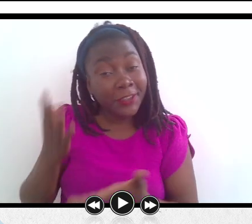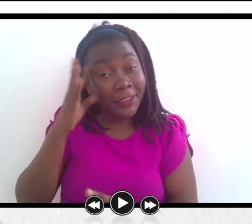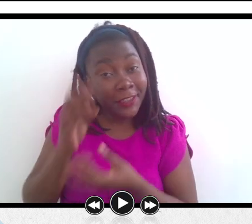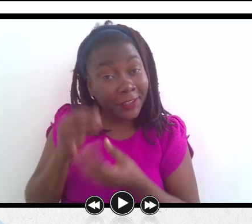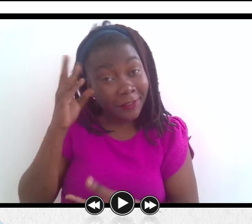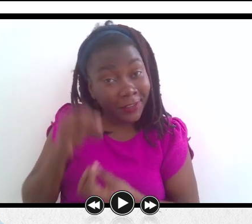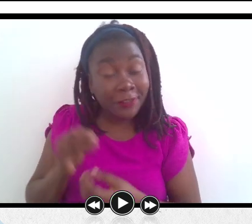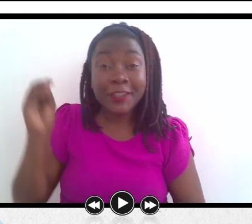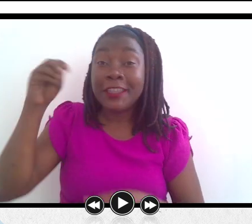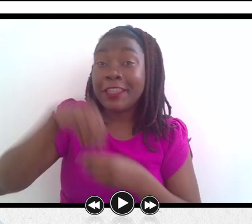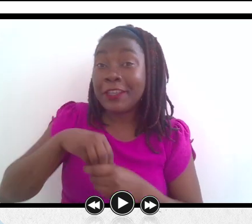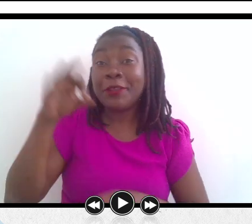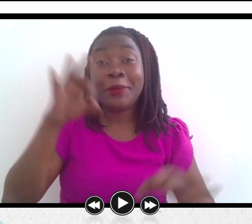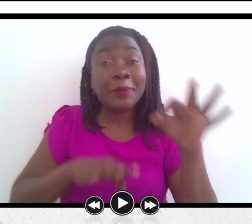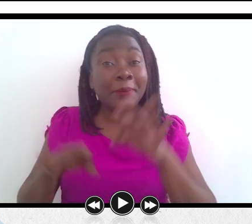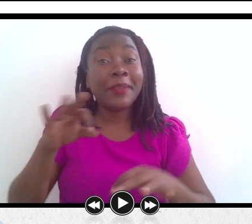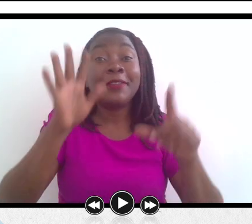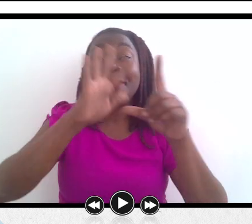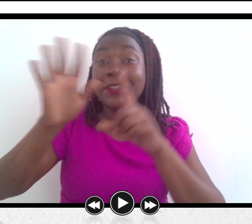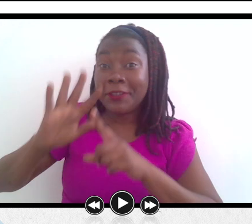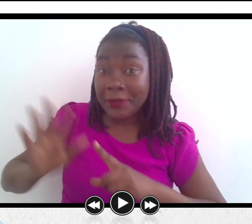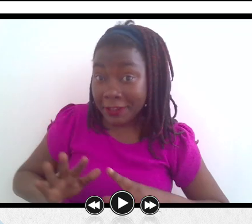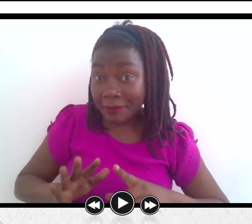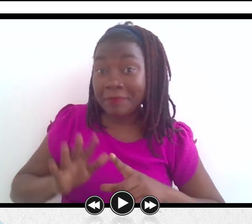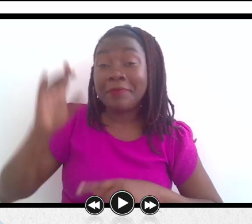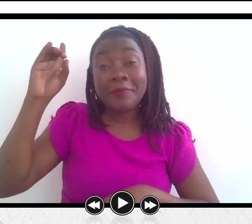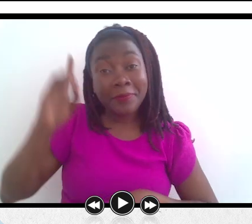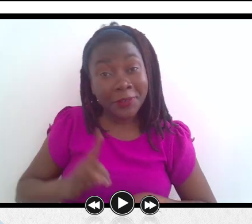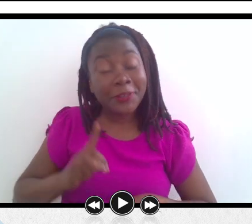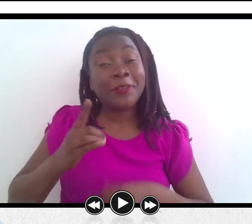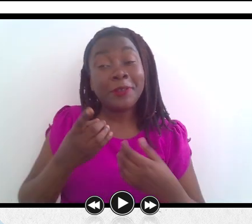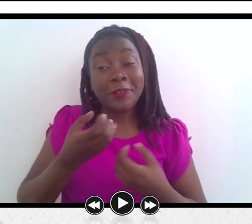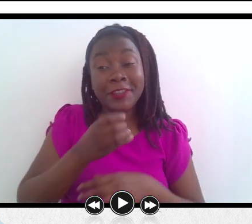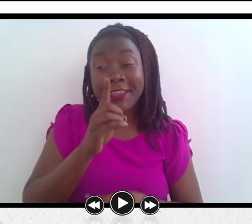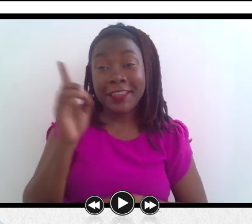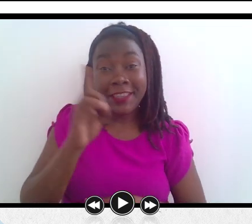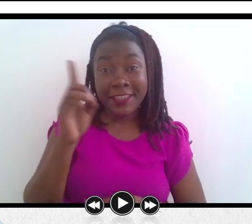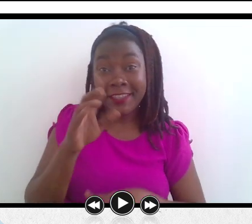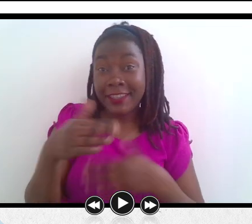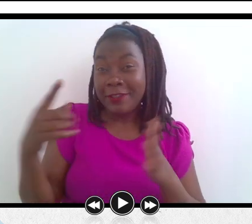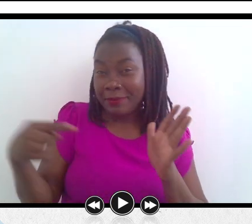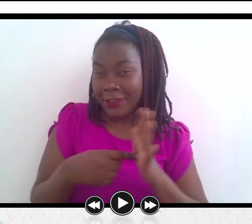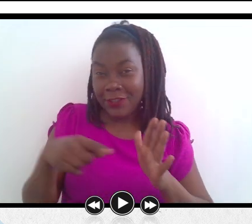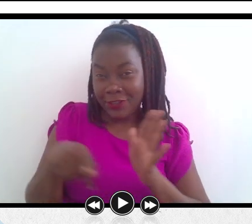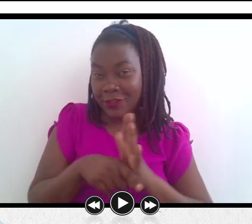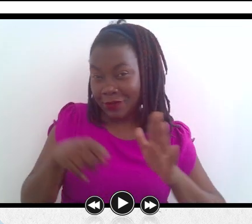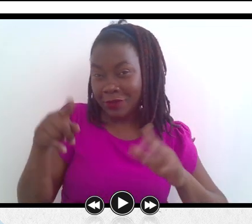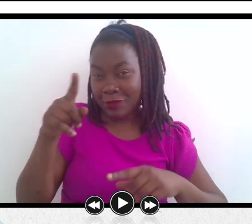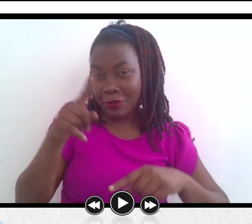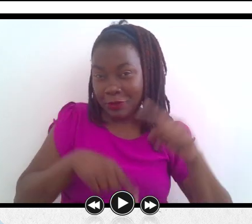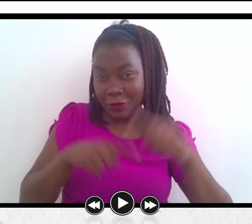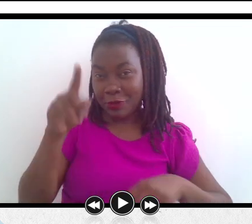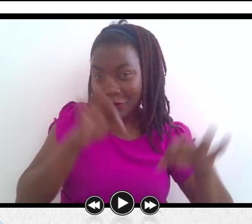aqui nunca vai se ver num plano municipal de saneamento básico. Quizás jamais vai se ver num plano diretor urbano